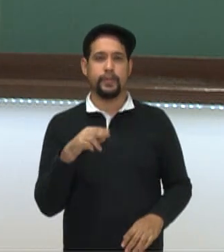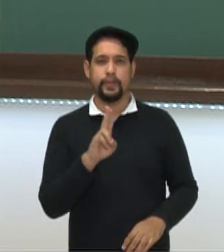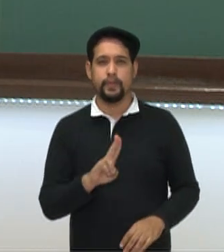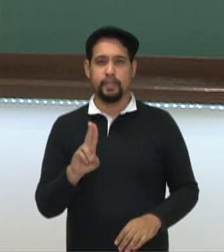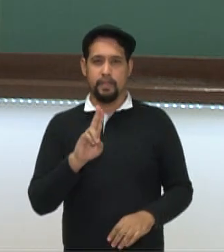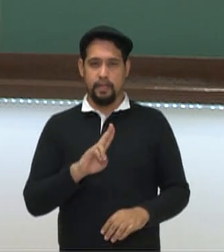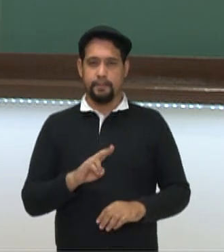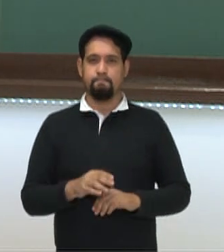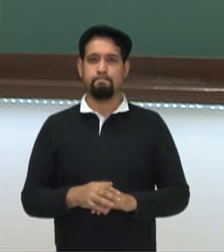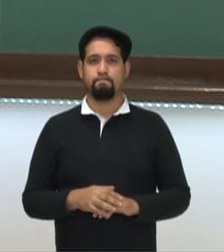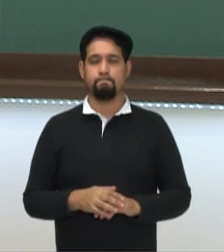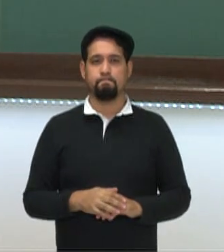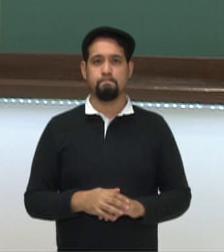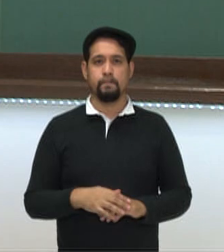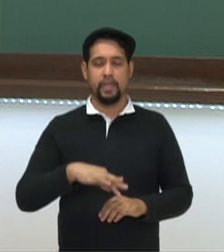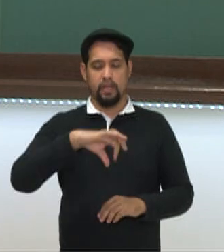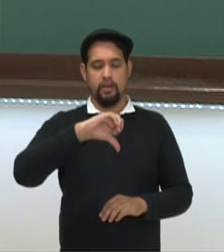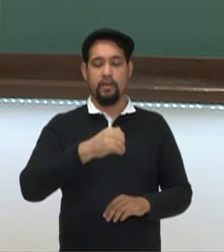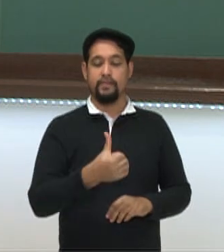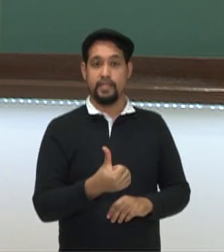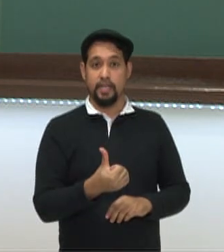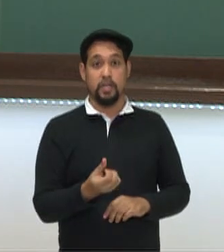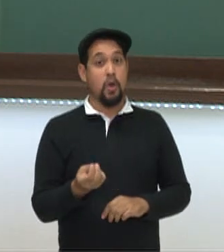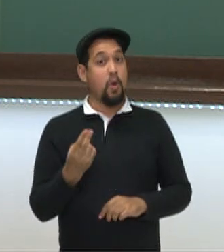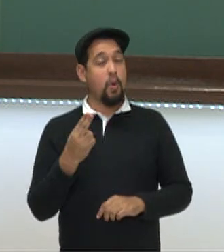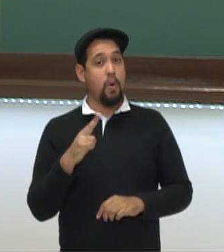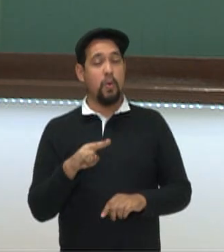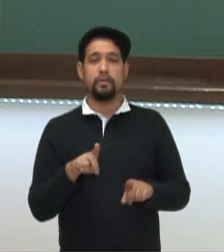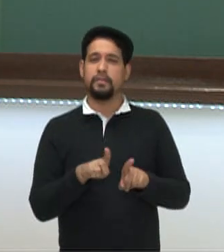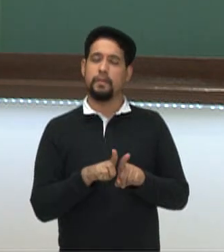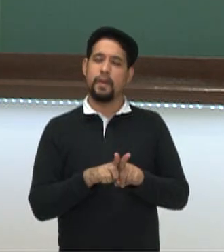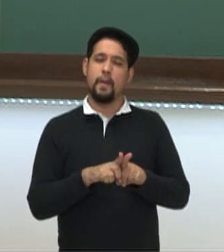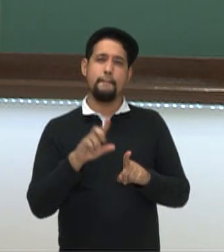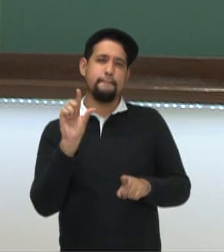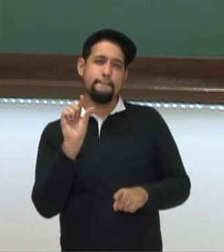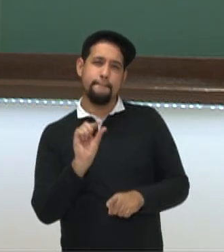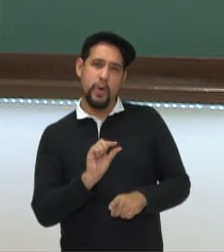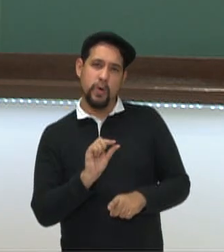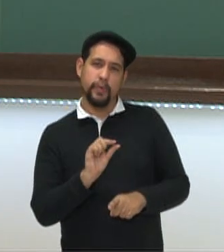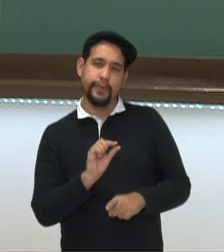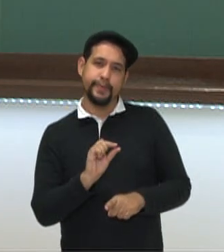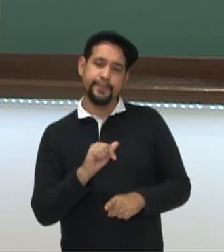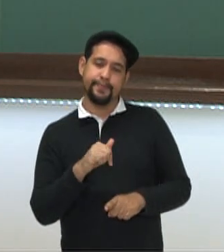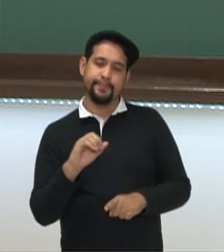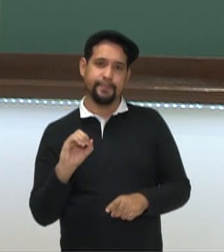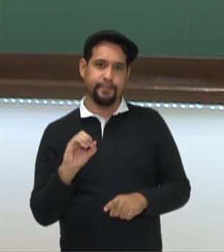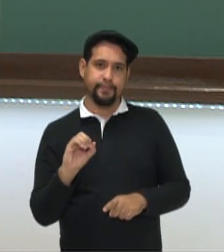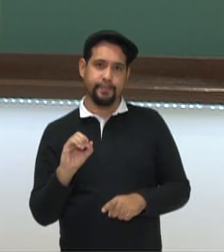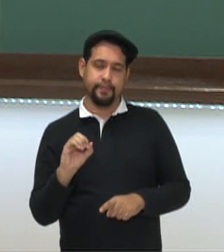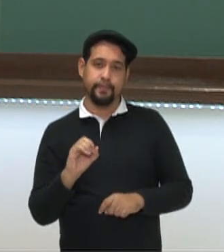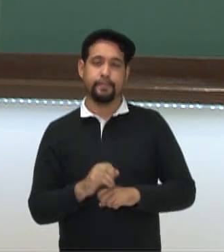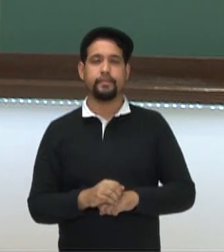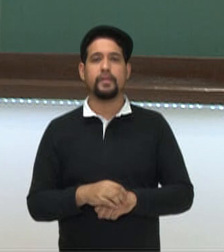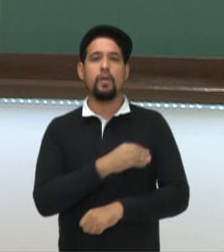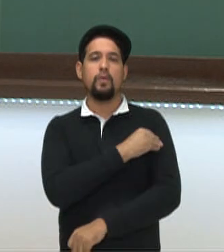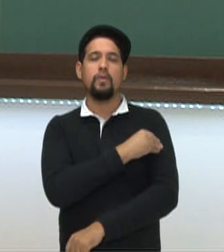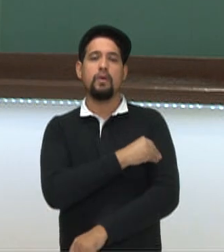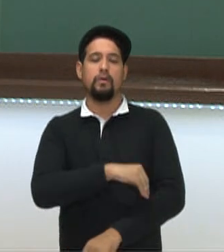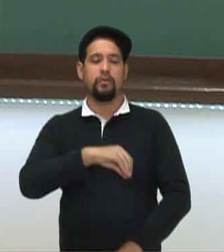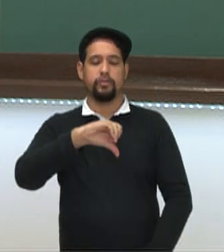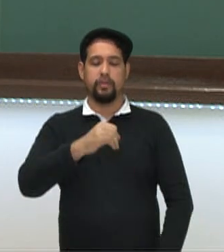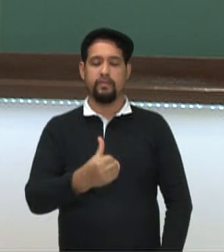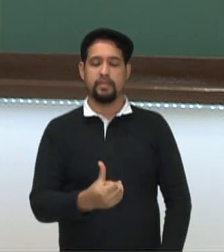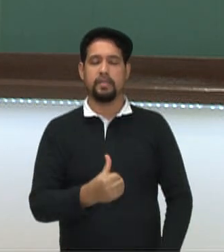álcool 96 ou um álcool com uma graduação menor que 70, o álcool